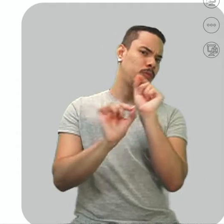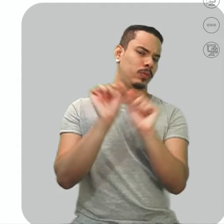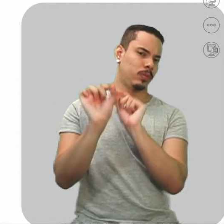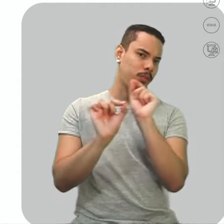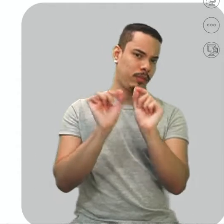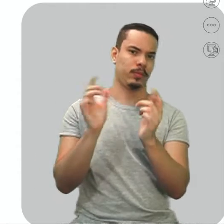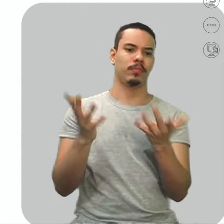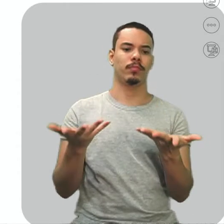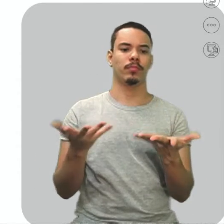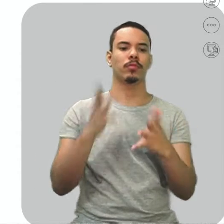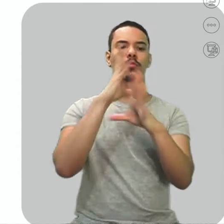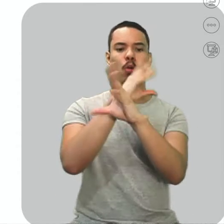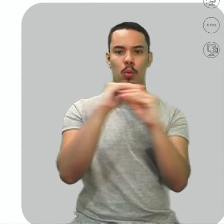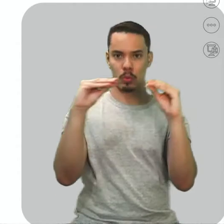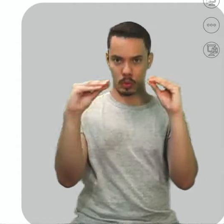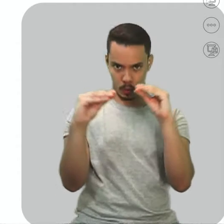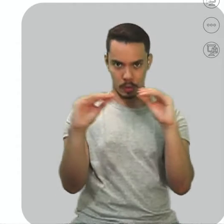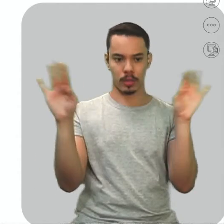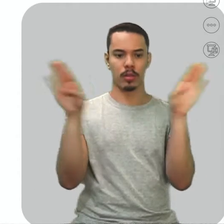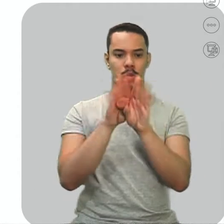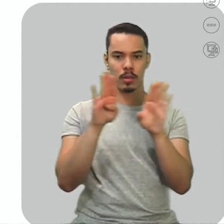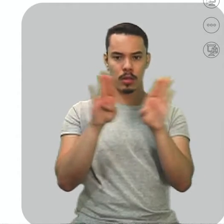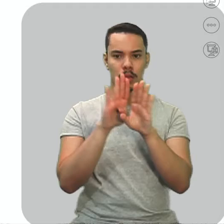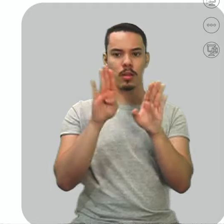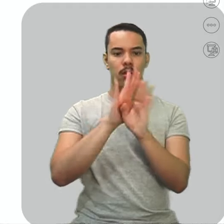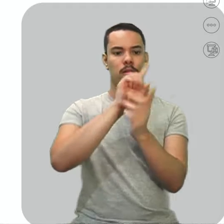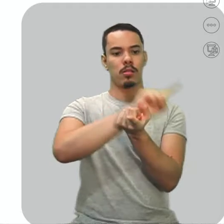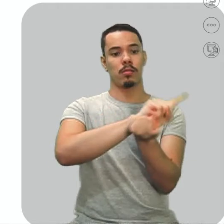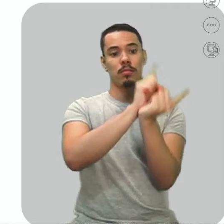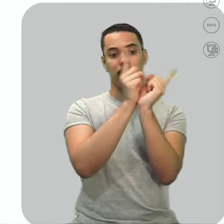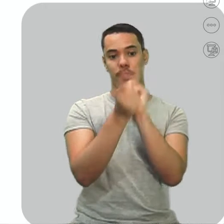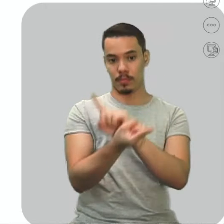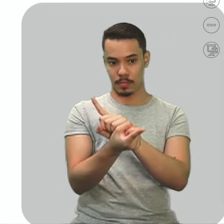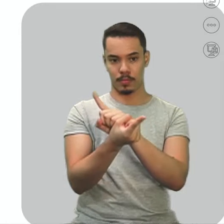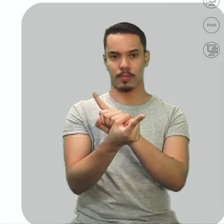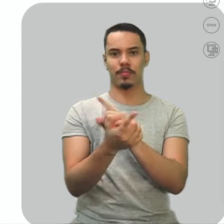a conjunção adversativa